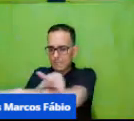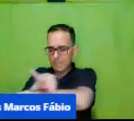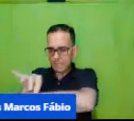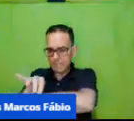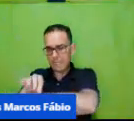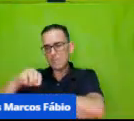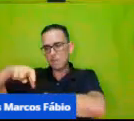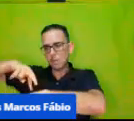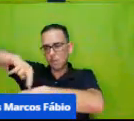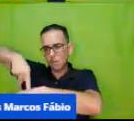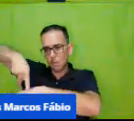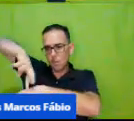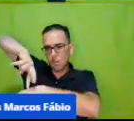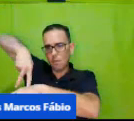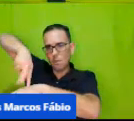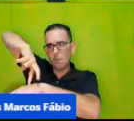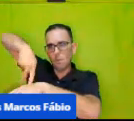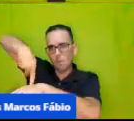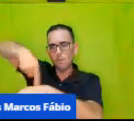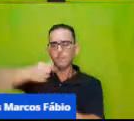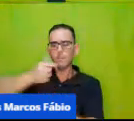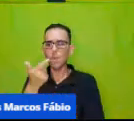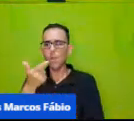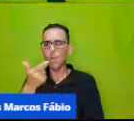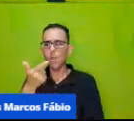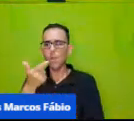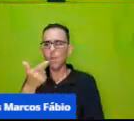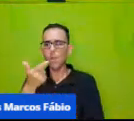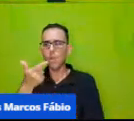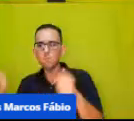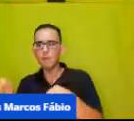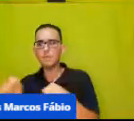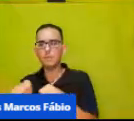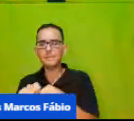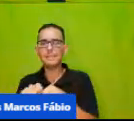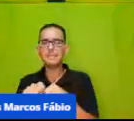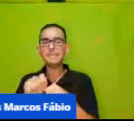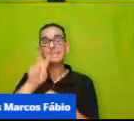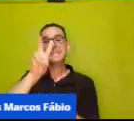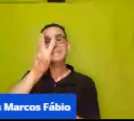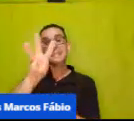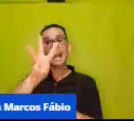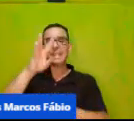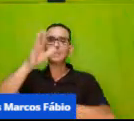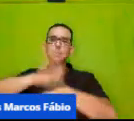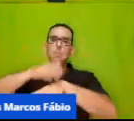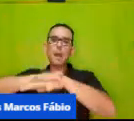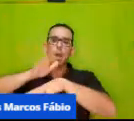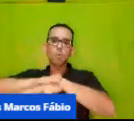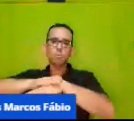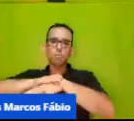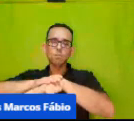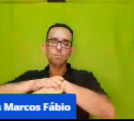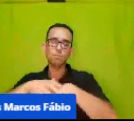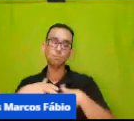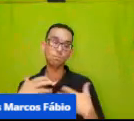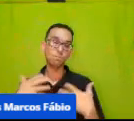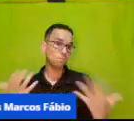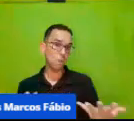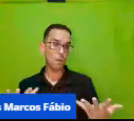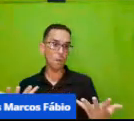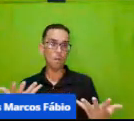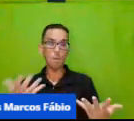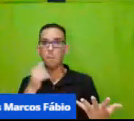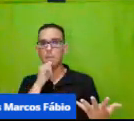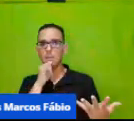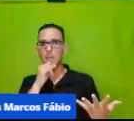e o compasso, ou transferidor, você precisa de 3 mãos, né? Então, aqui na